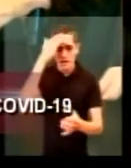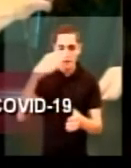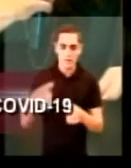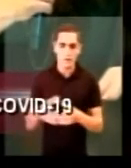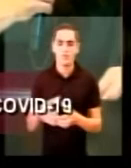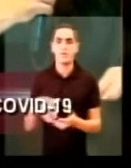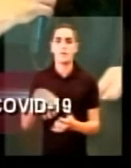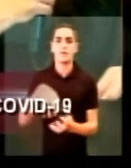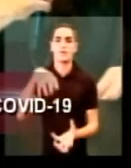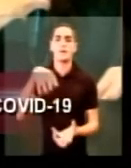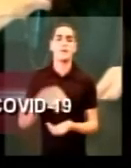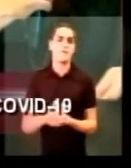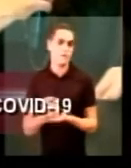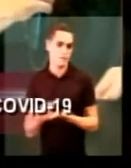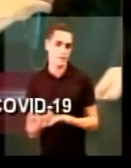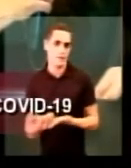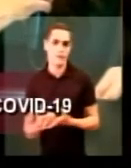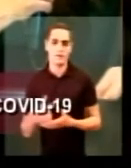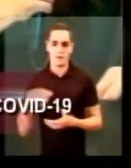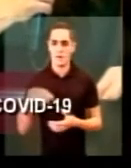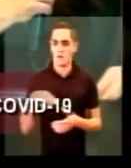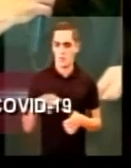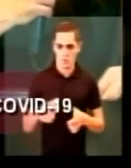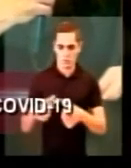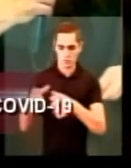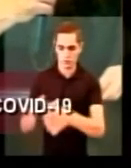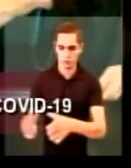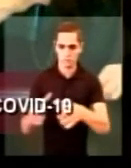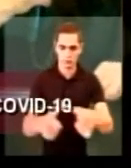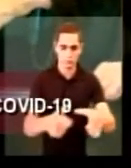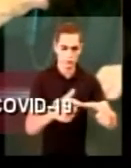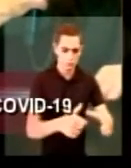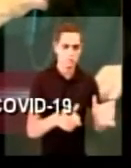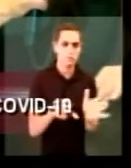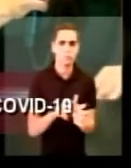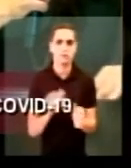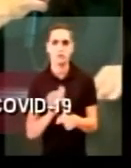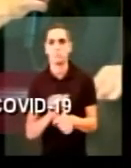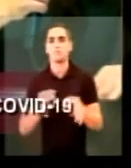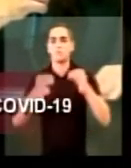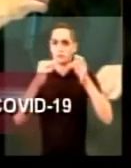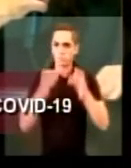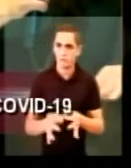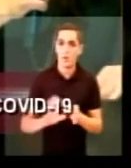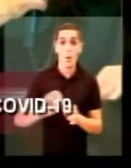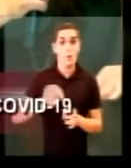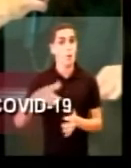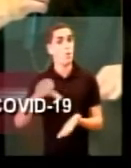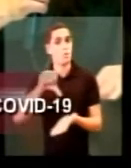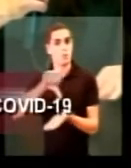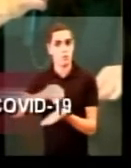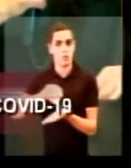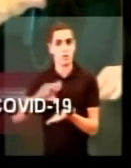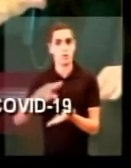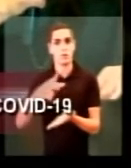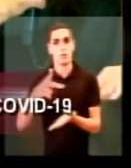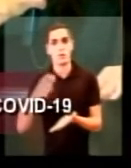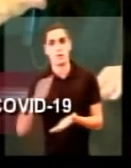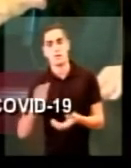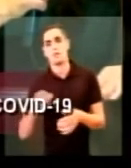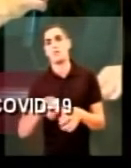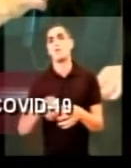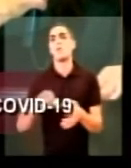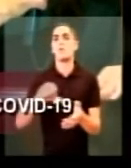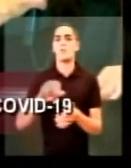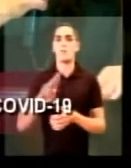pontos fixos de vacinação exclusivo para Covid, né? Só vacinação Covid, não teremos vacinação de rotina, além dos